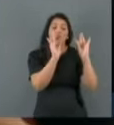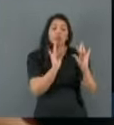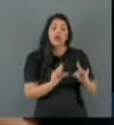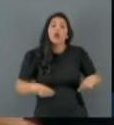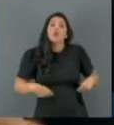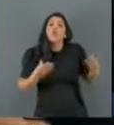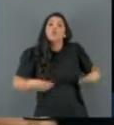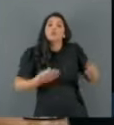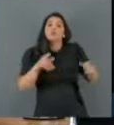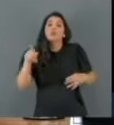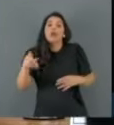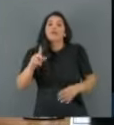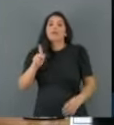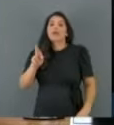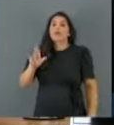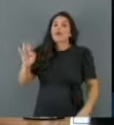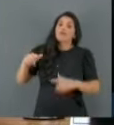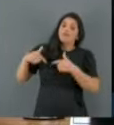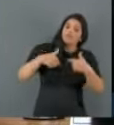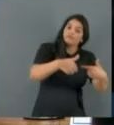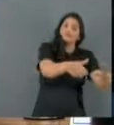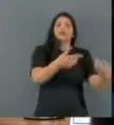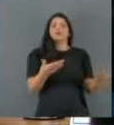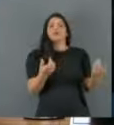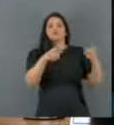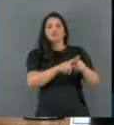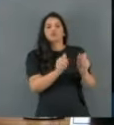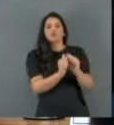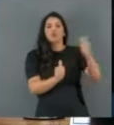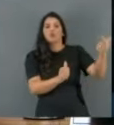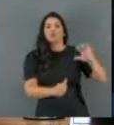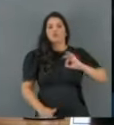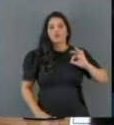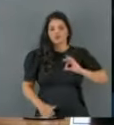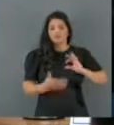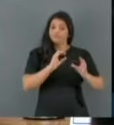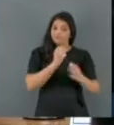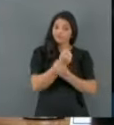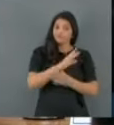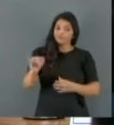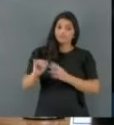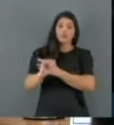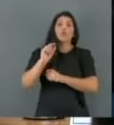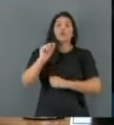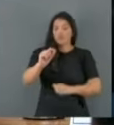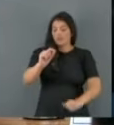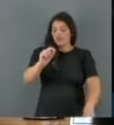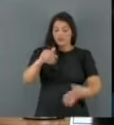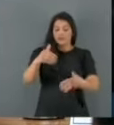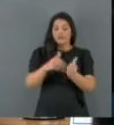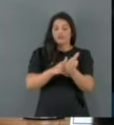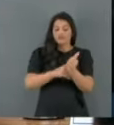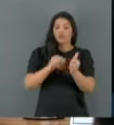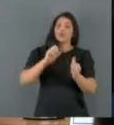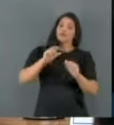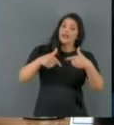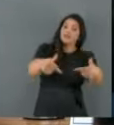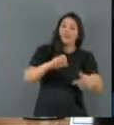custos envolvidos, observados o princípio da eficiência e economicidade, assegurado no que couber o sigilo do pertinente. E